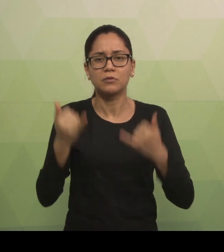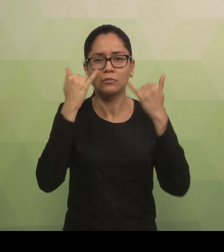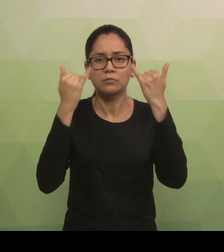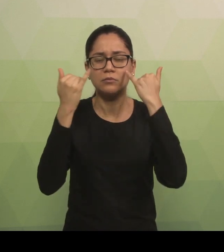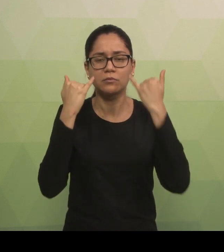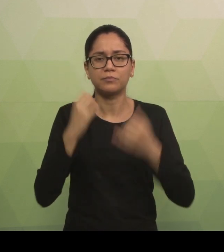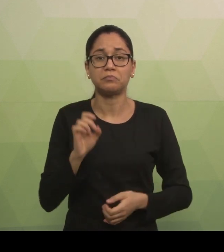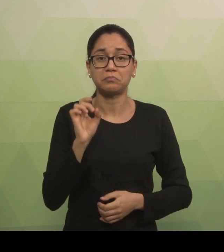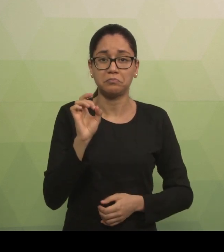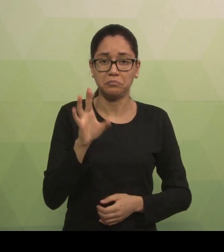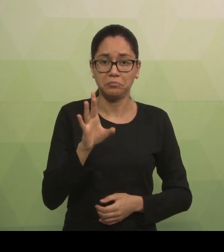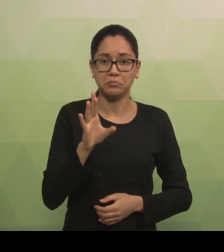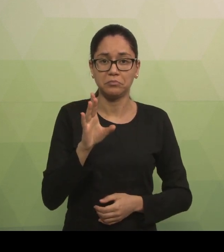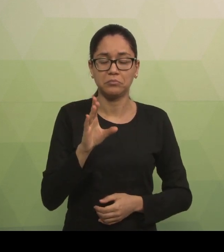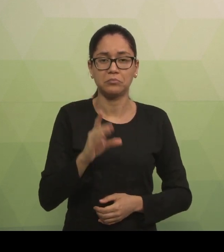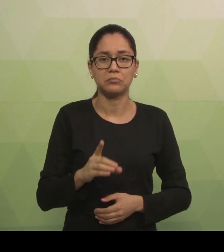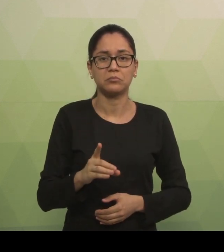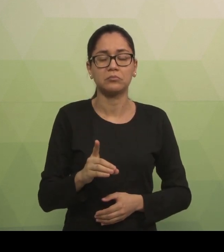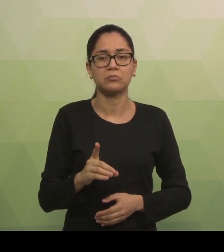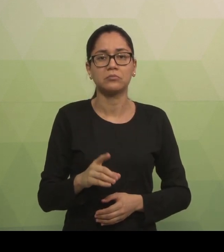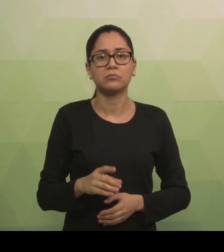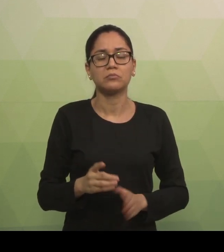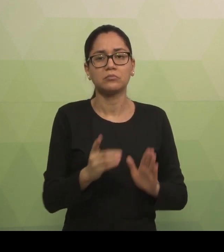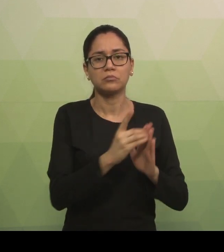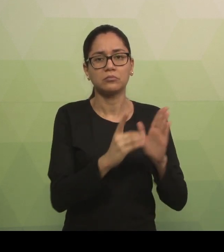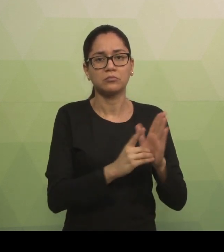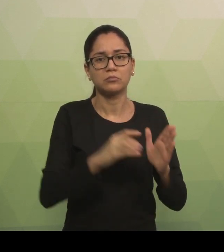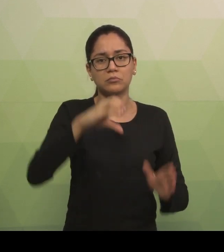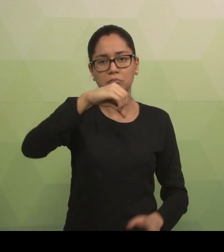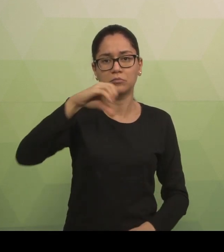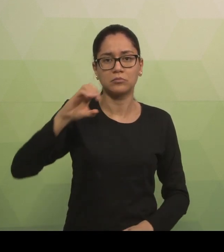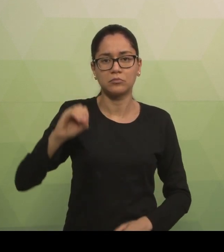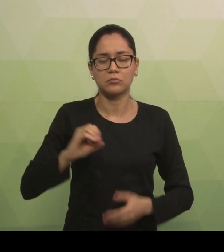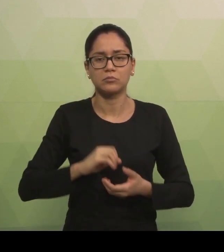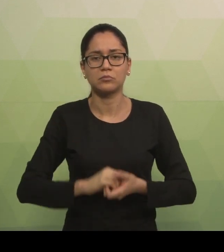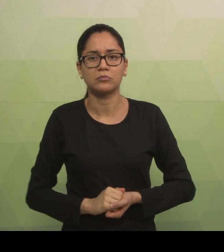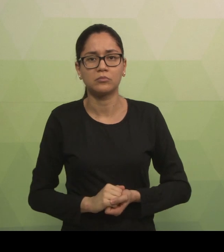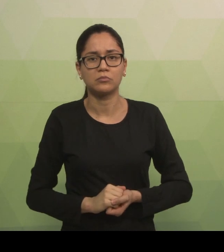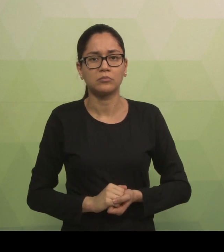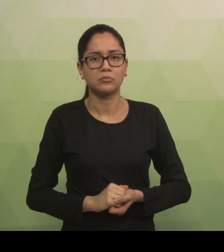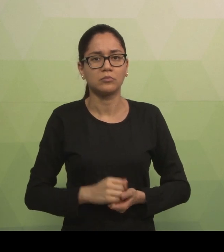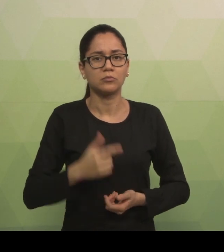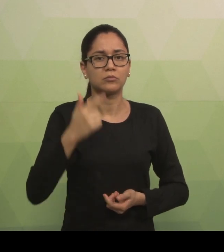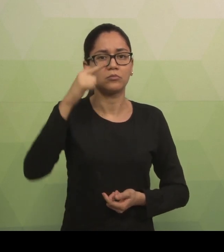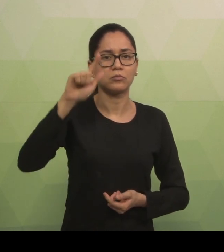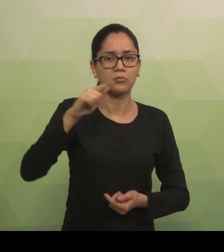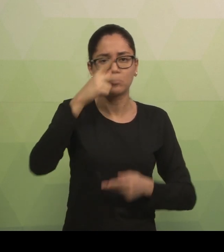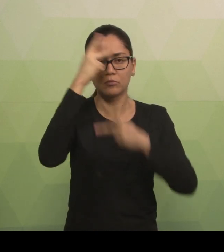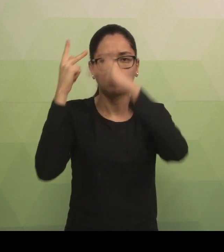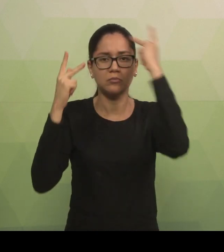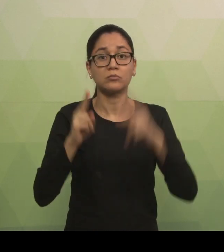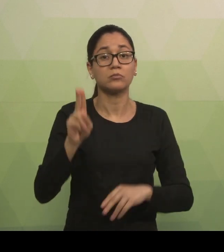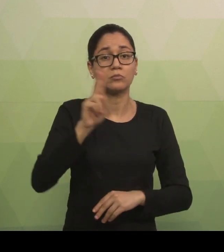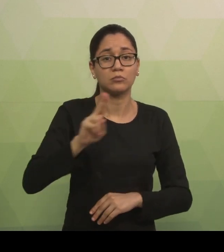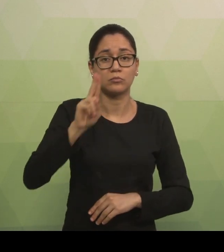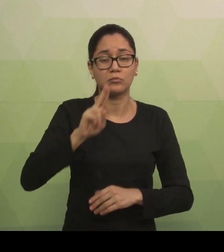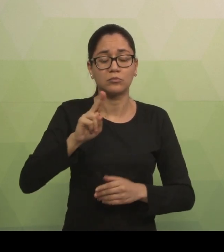mundiais. Foi somente nos anos 90 que a internet começou a alcançar a população em